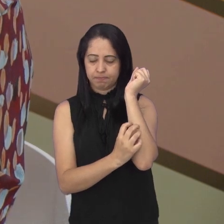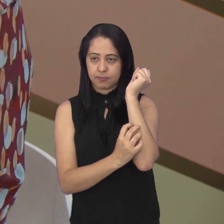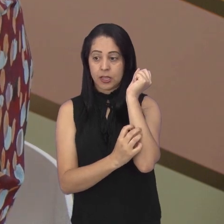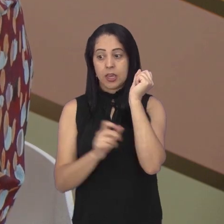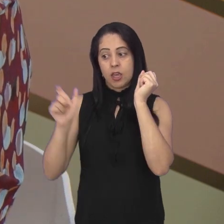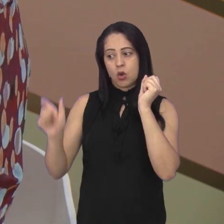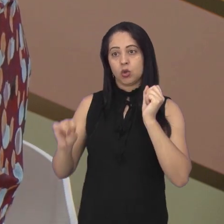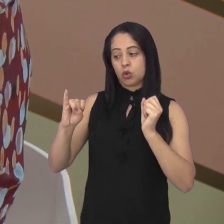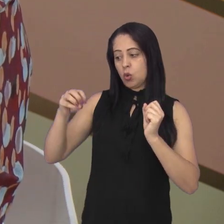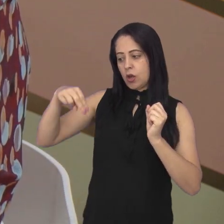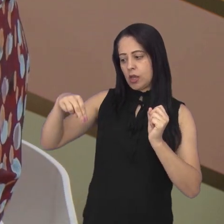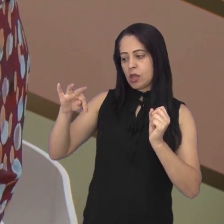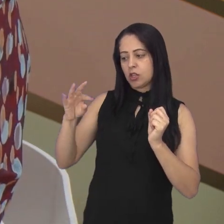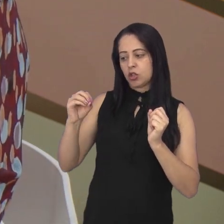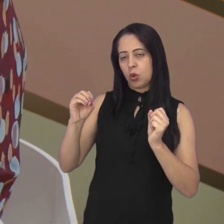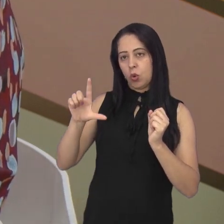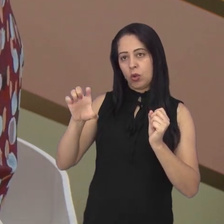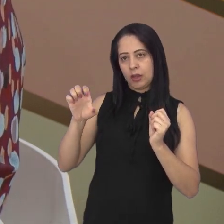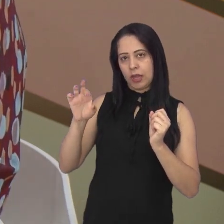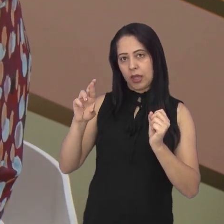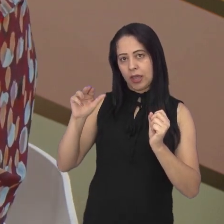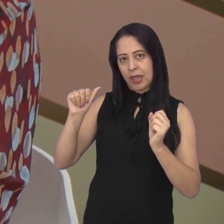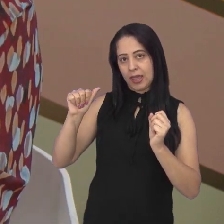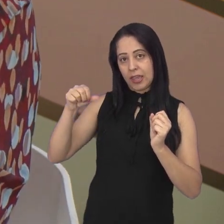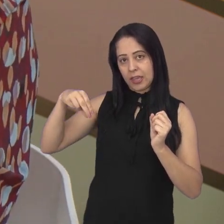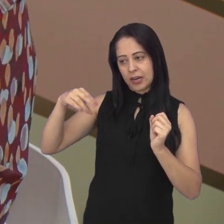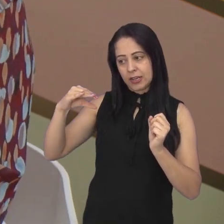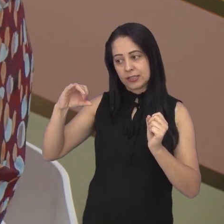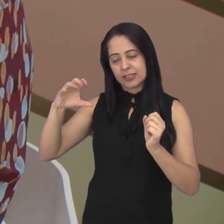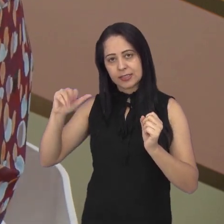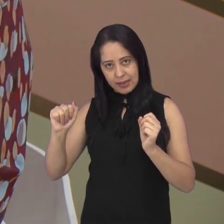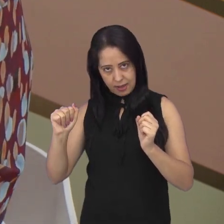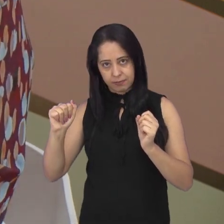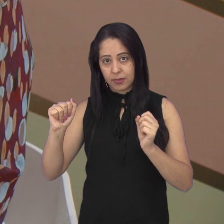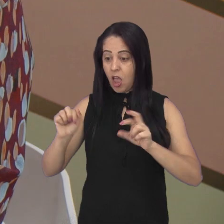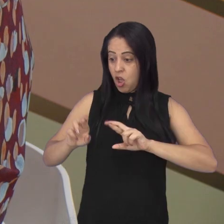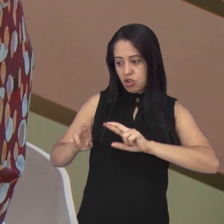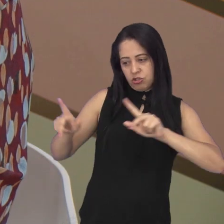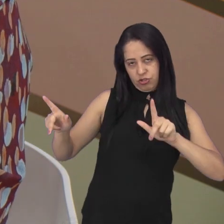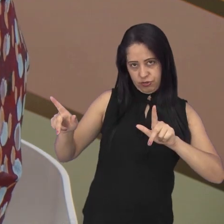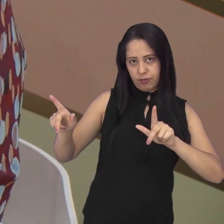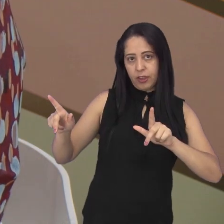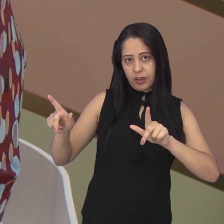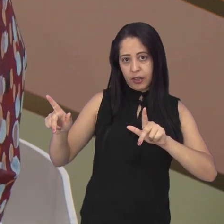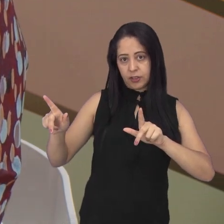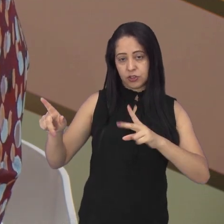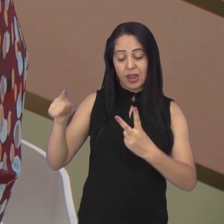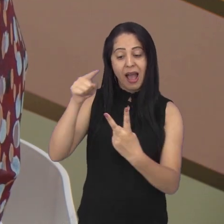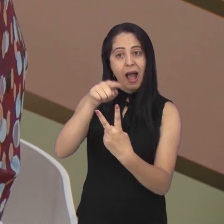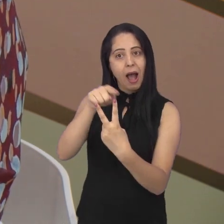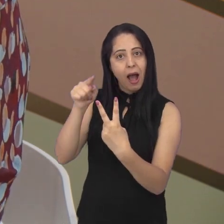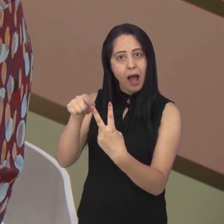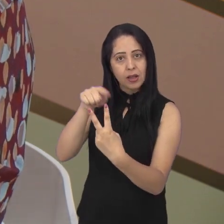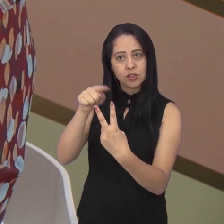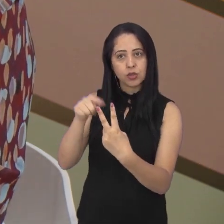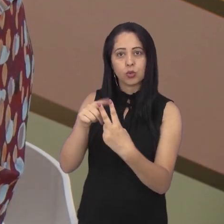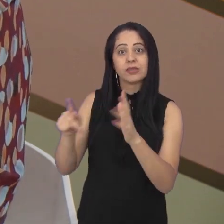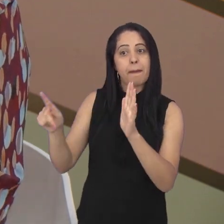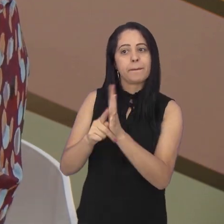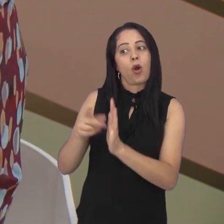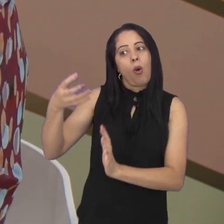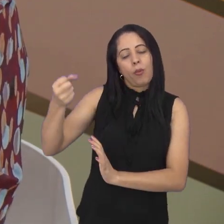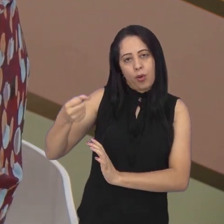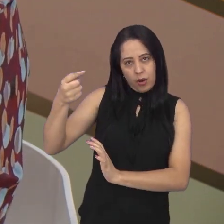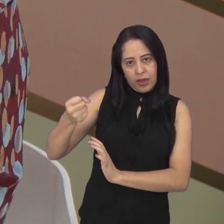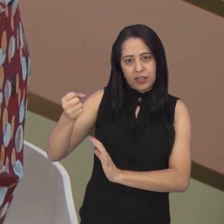do desenvolvimento, né? Ao longo do crescimento daquela adolescente para a vida adulta. E ao contato. Então, mesmo que você já comeu a